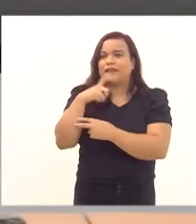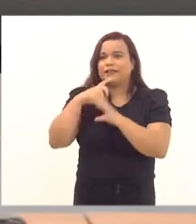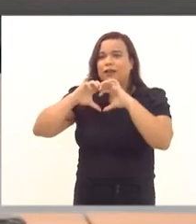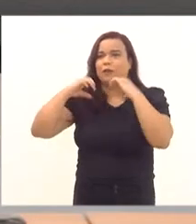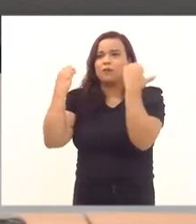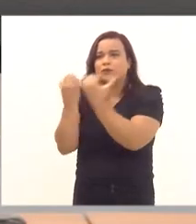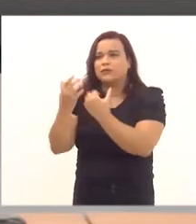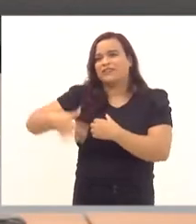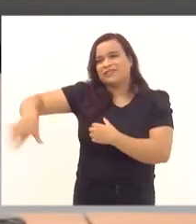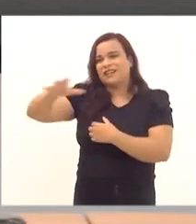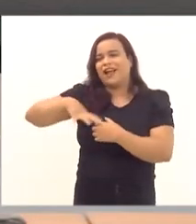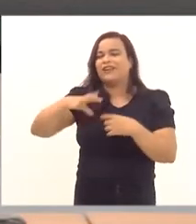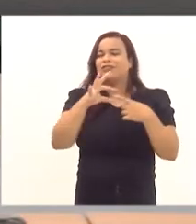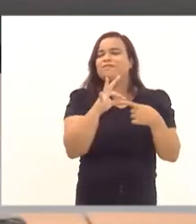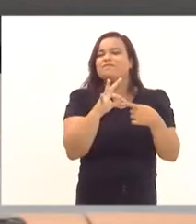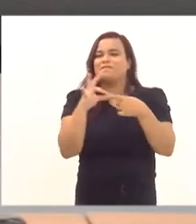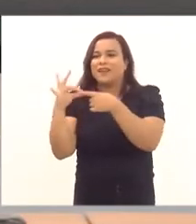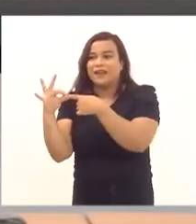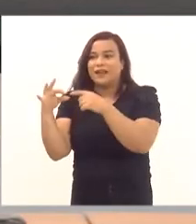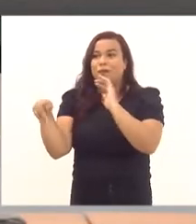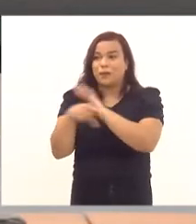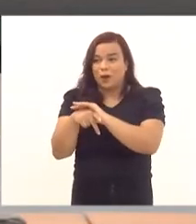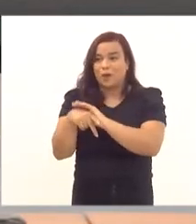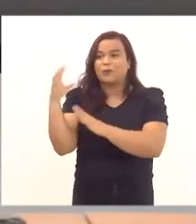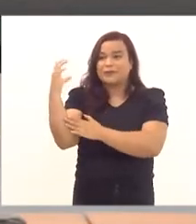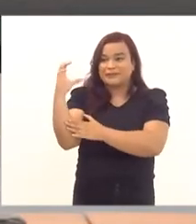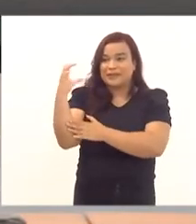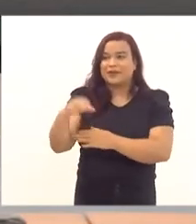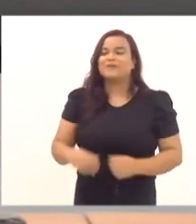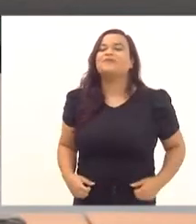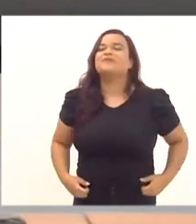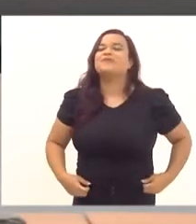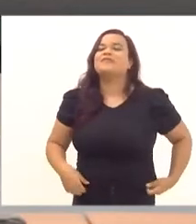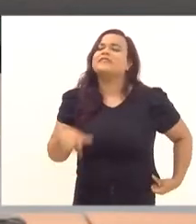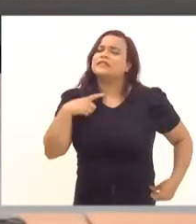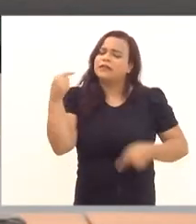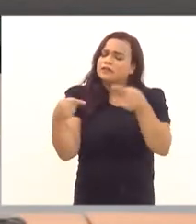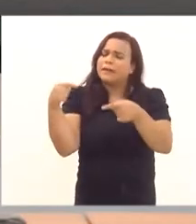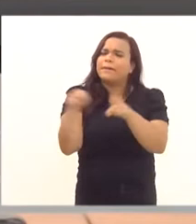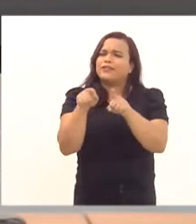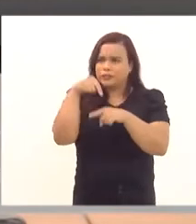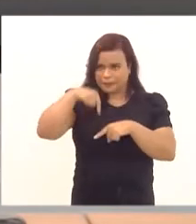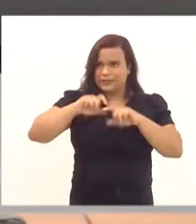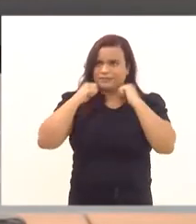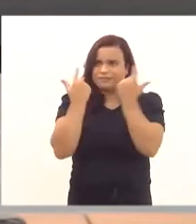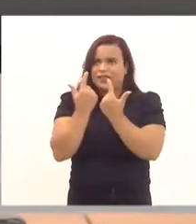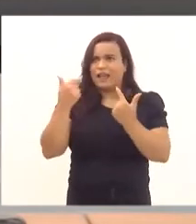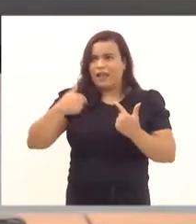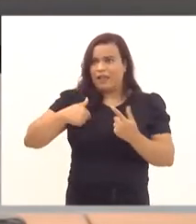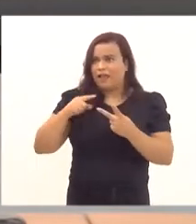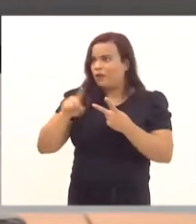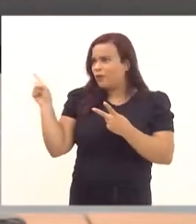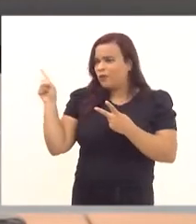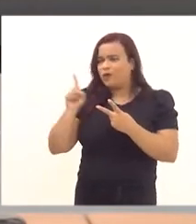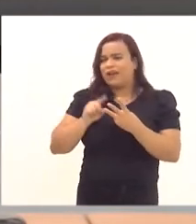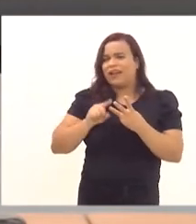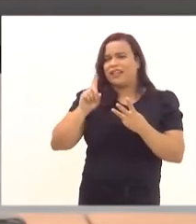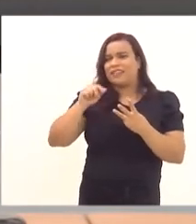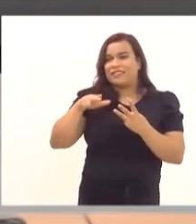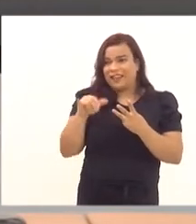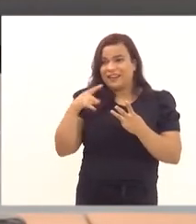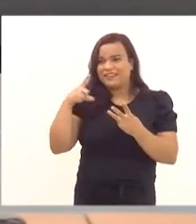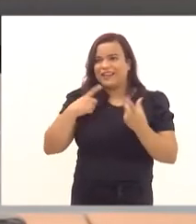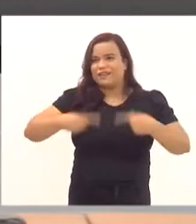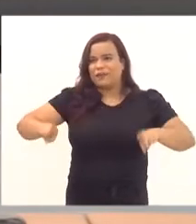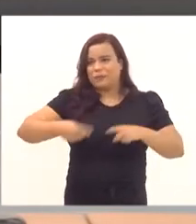popular no território periférico Niterói aliás que teve inclusive mole para nós entrar nesse debate aqui na Assembleia eu você e a Dani que teve um dos seus músicos